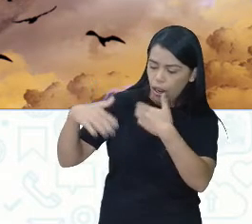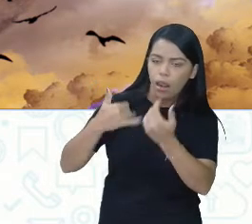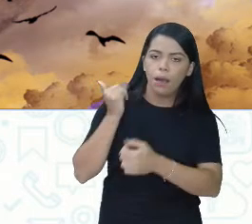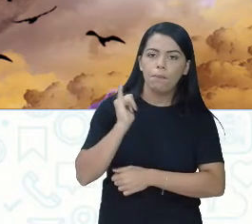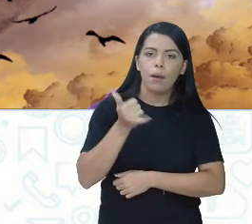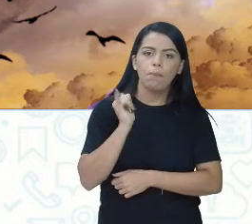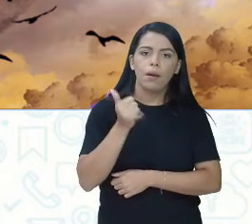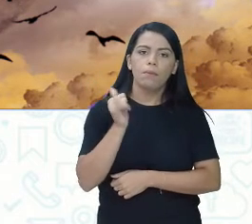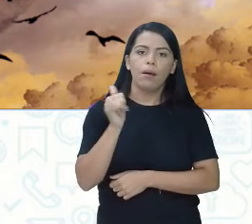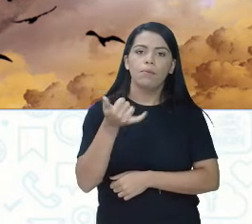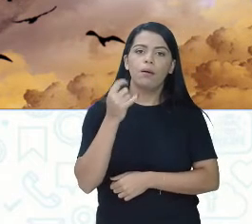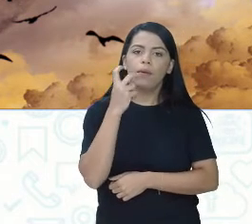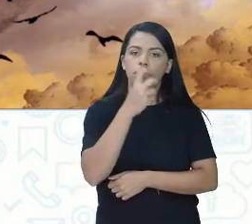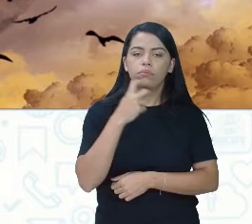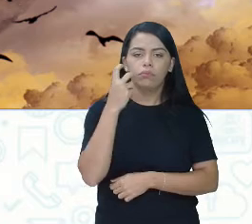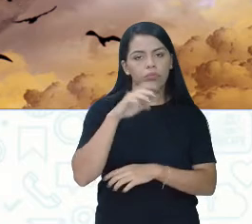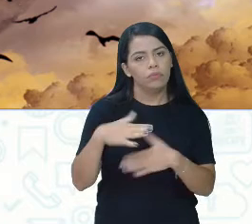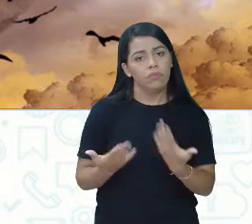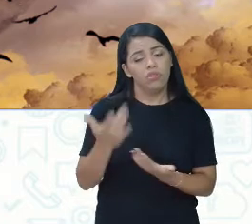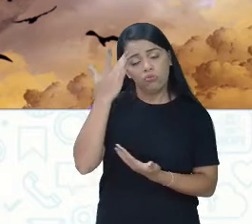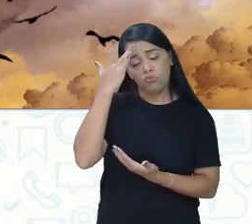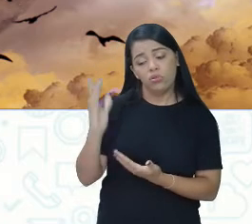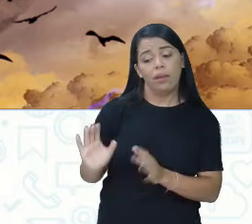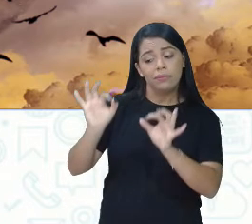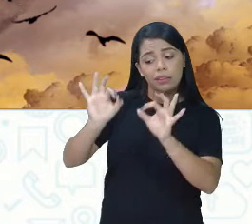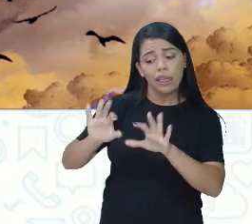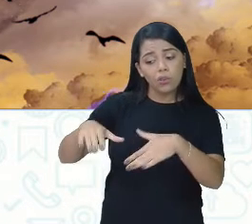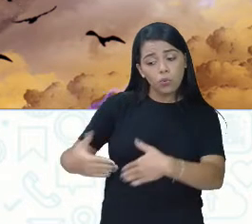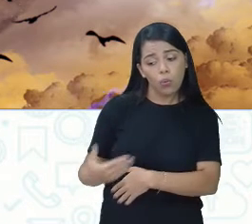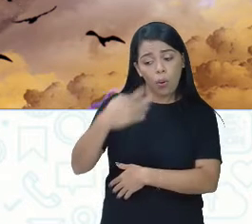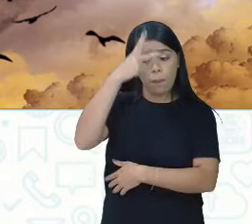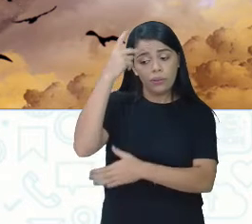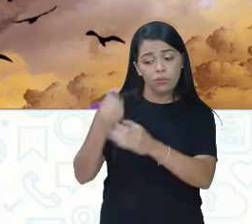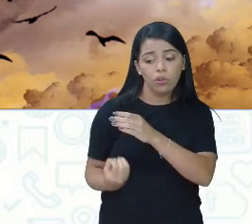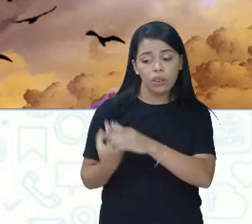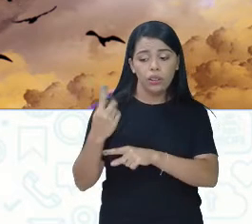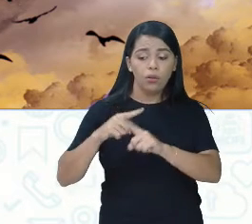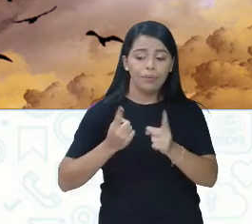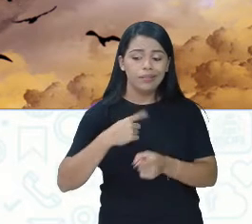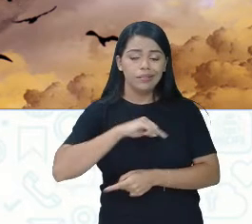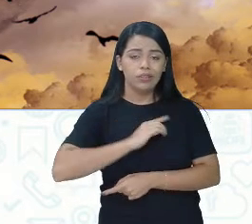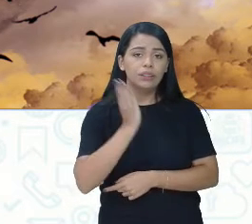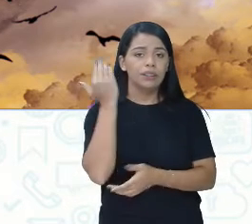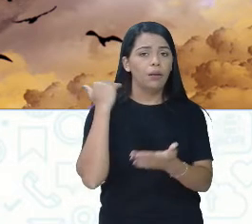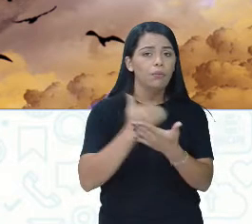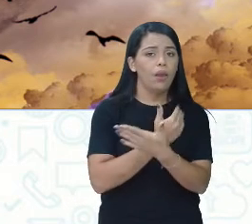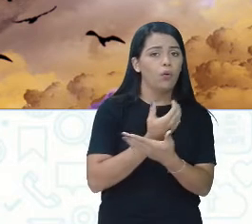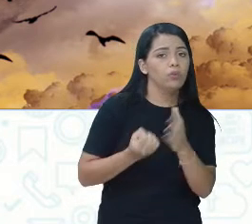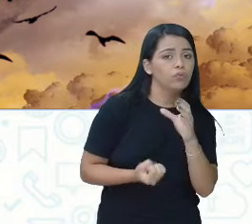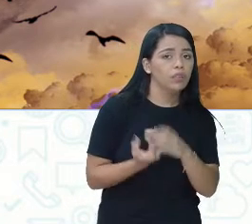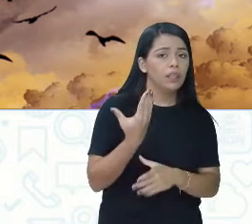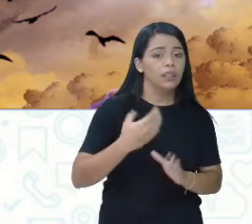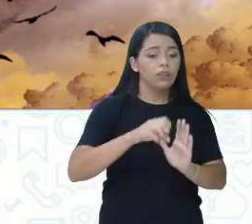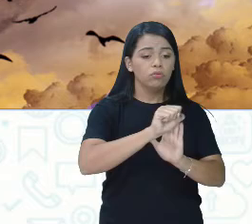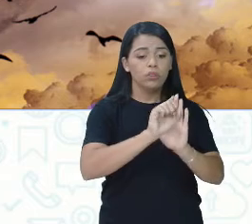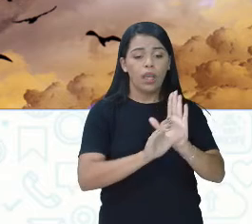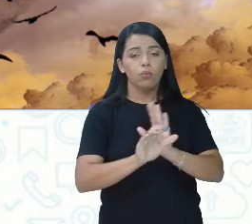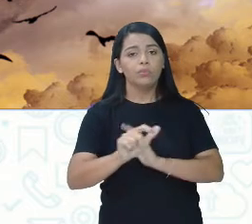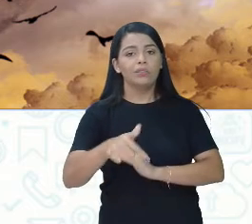ao certo quem as criou. De qualquer forma, conhecemos algumas fábulas que foram criadas no século VII.